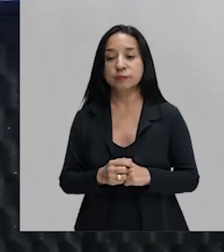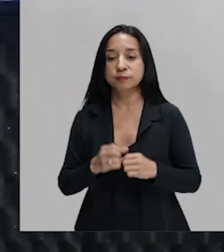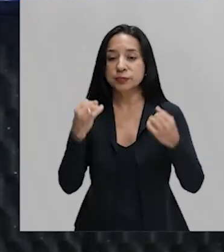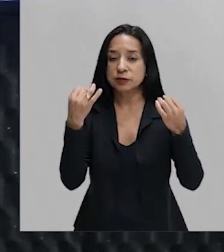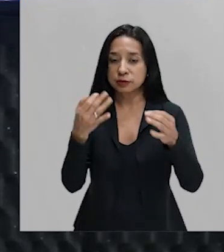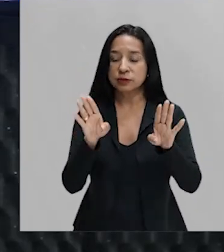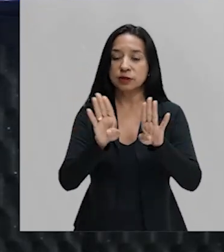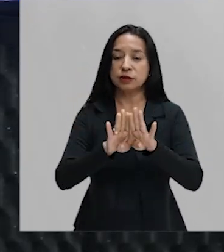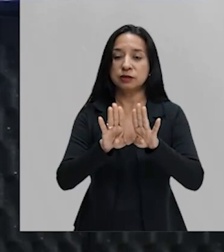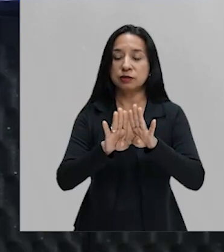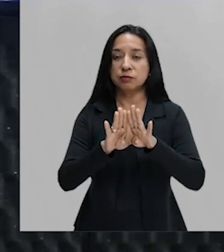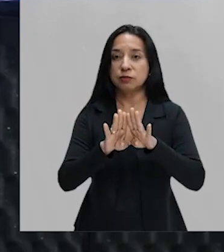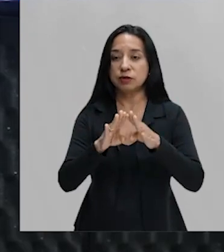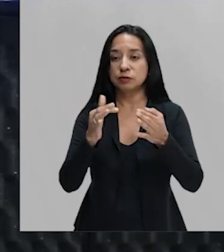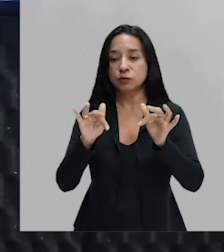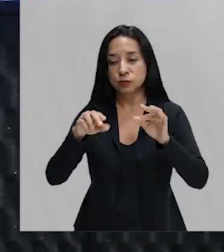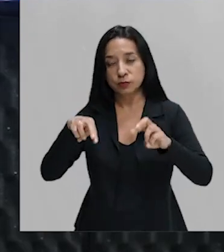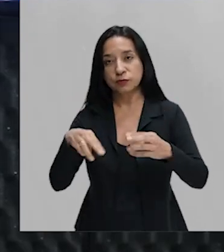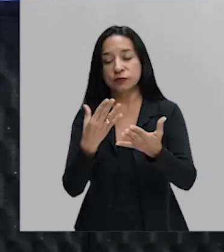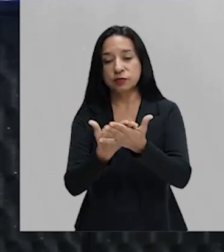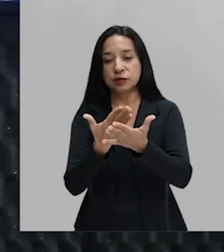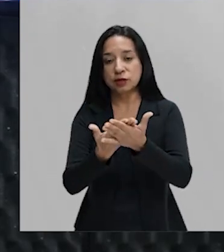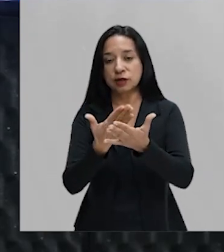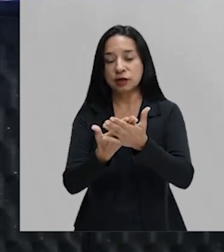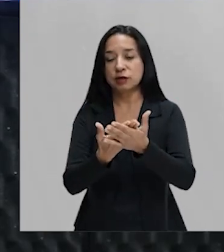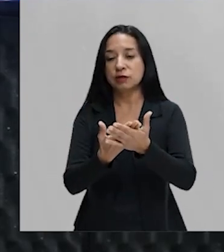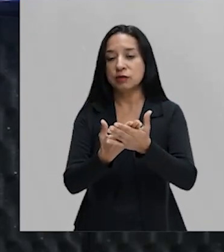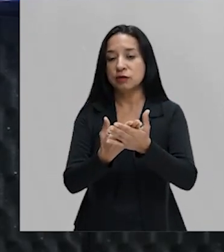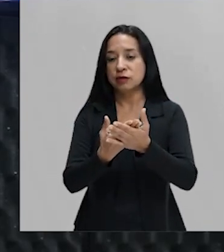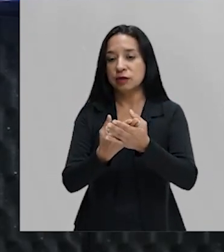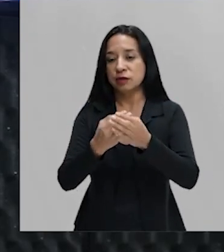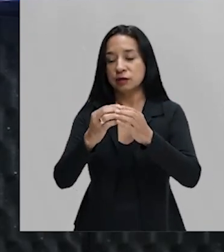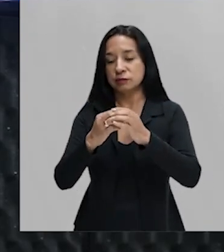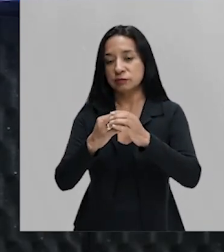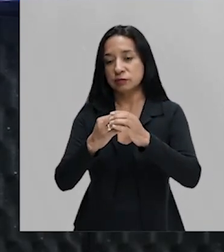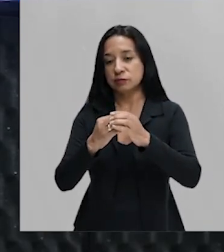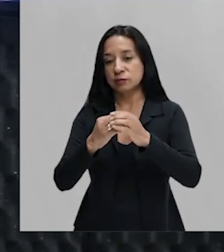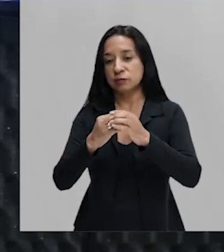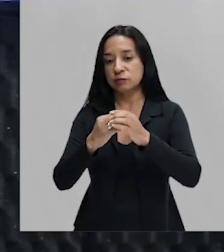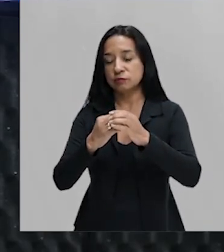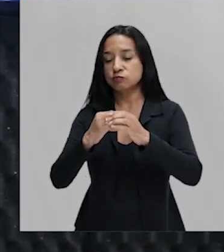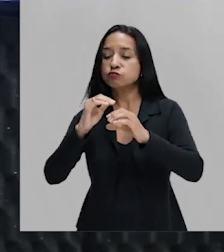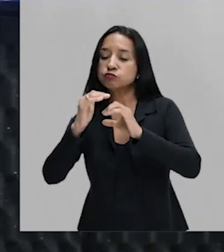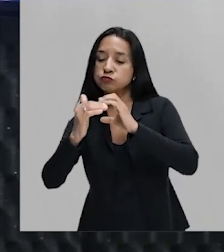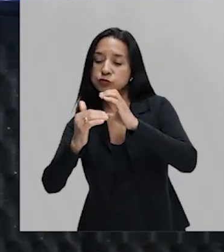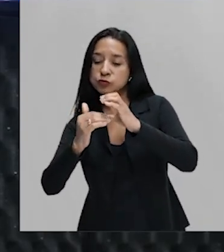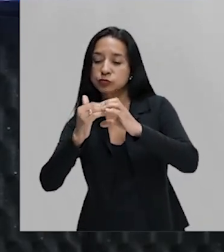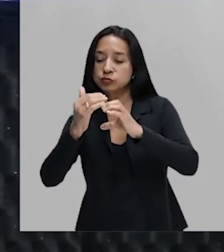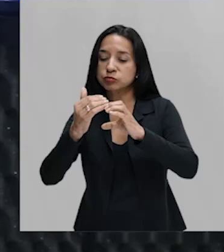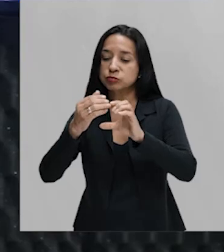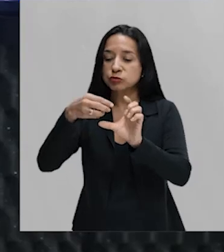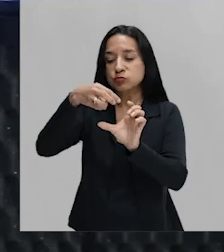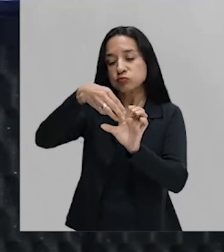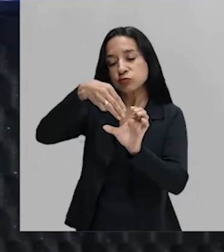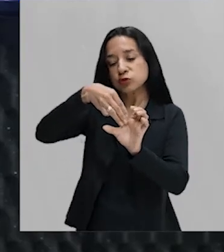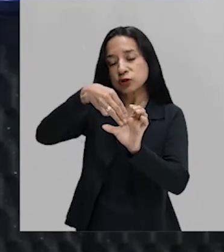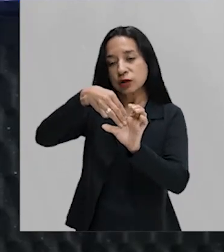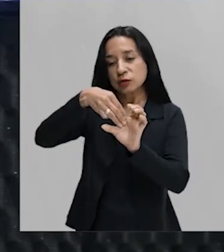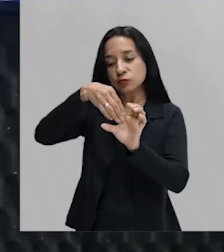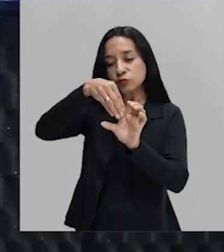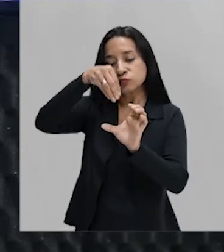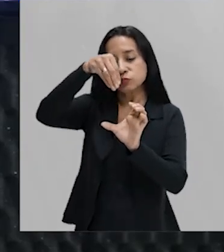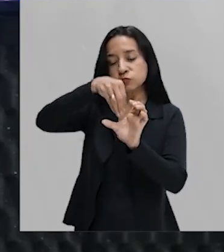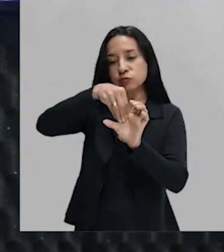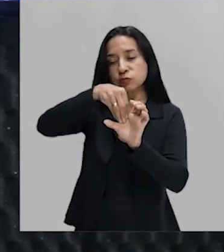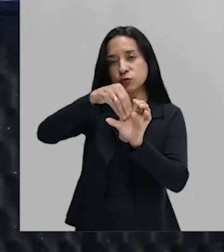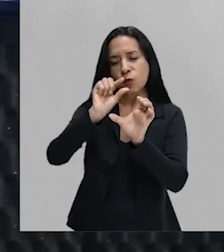vocês também, no final da aula, sobre transporte mediado por vesículas, tá? Que são pequenas